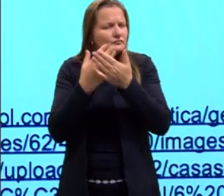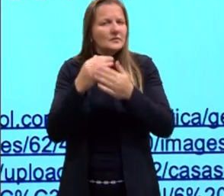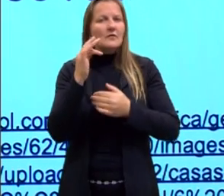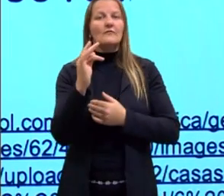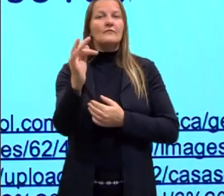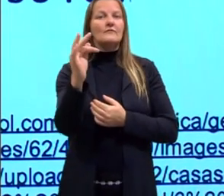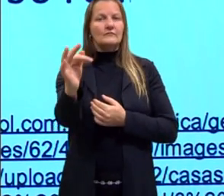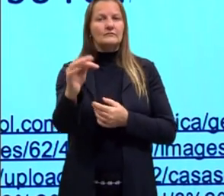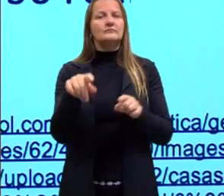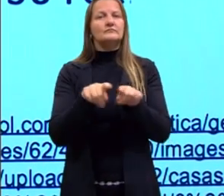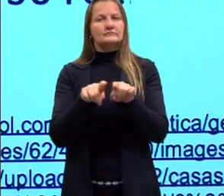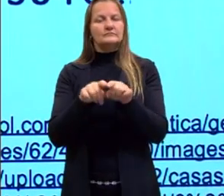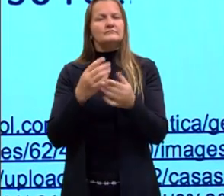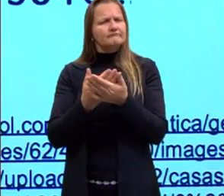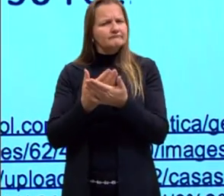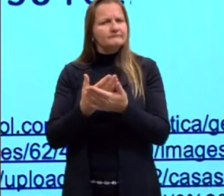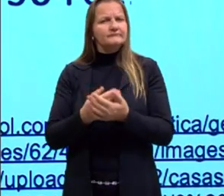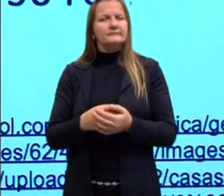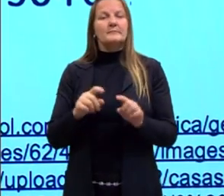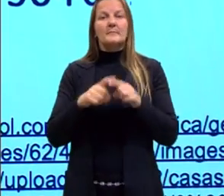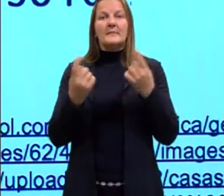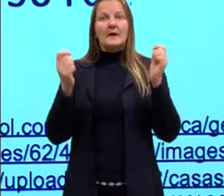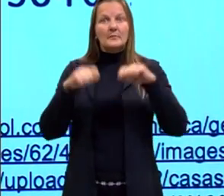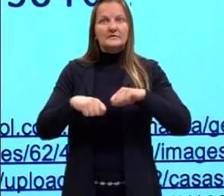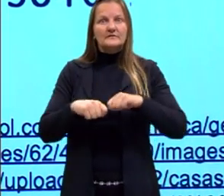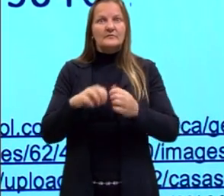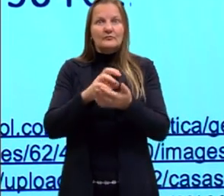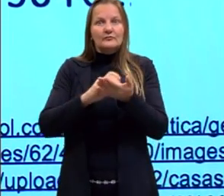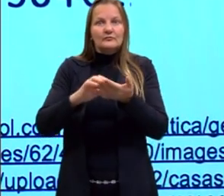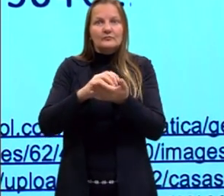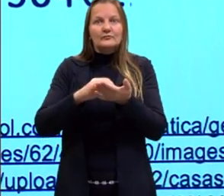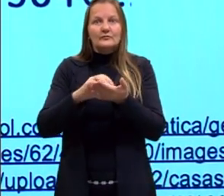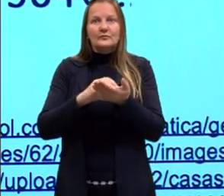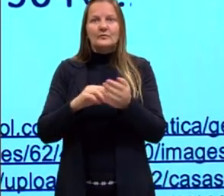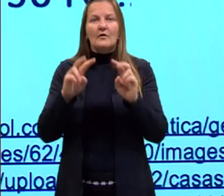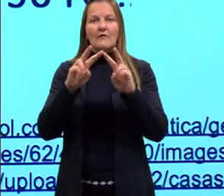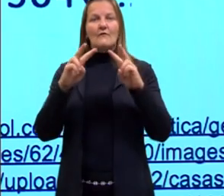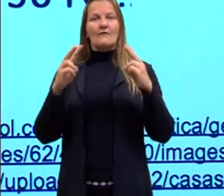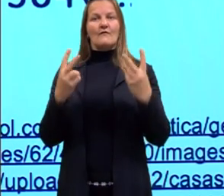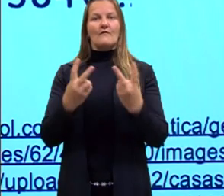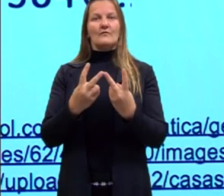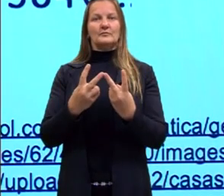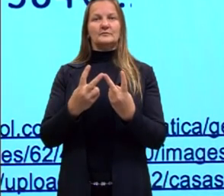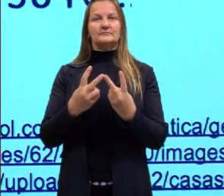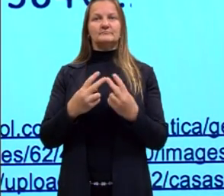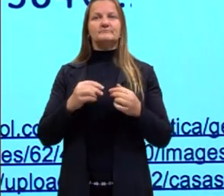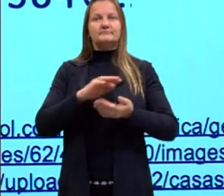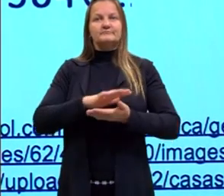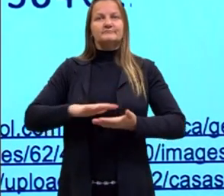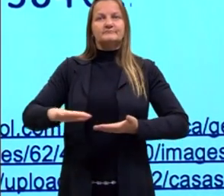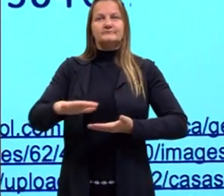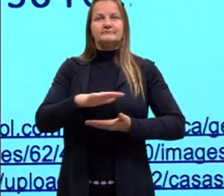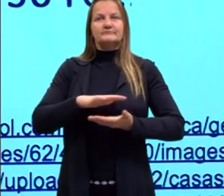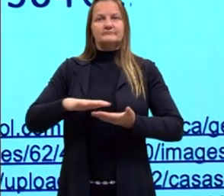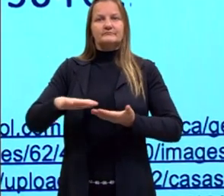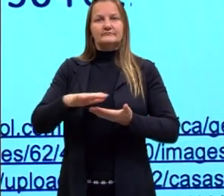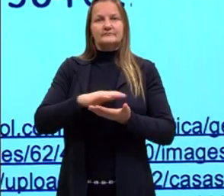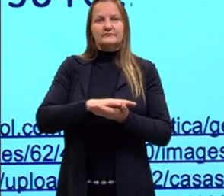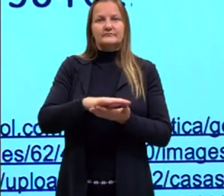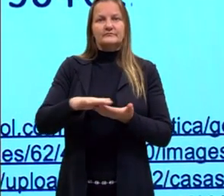para frente nas nossas aulas mas então nós podemos calcular o volume então desta superfície de